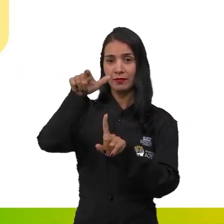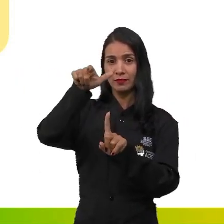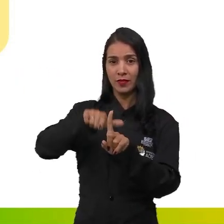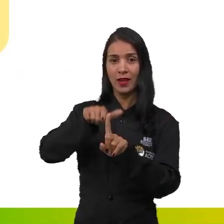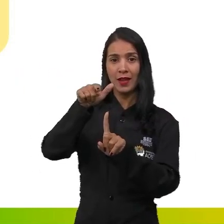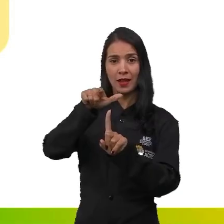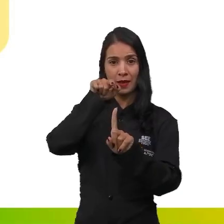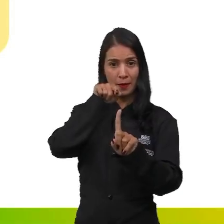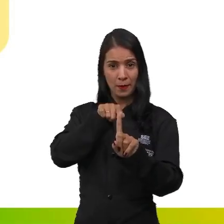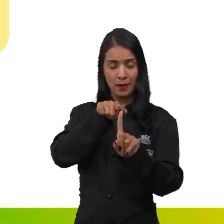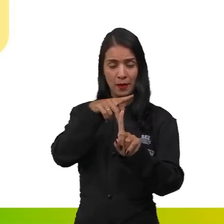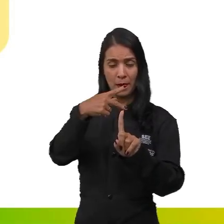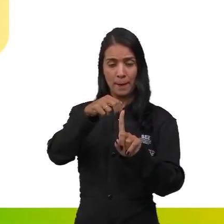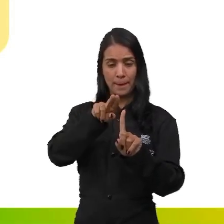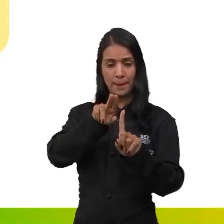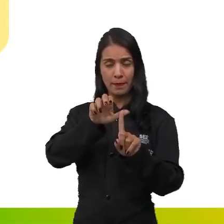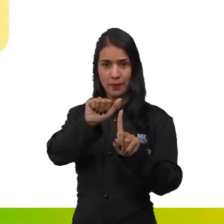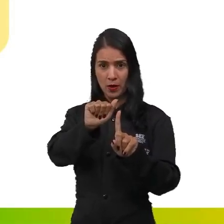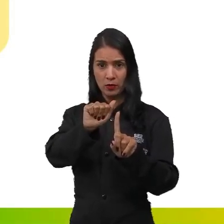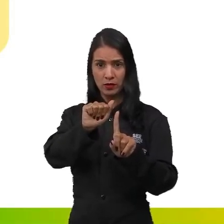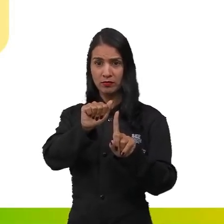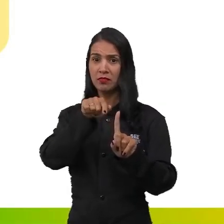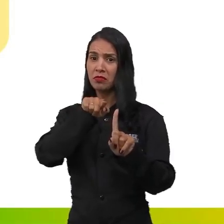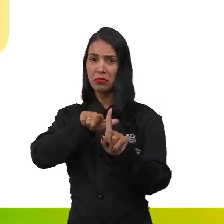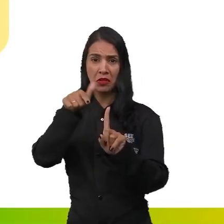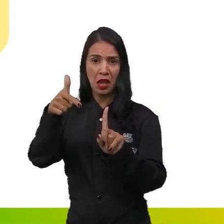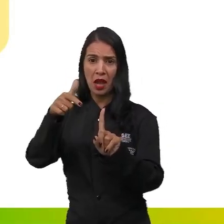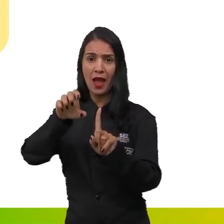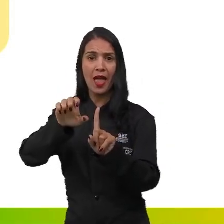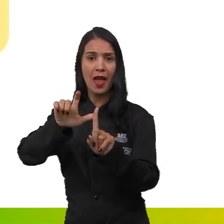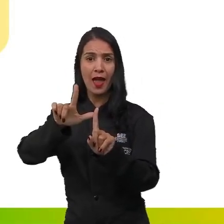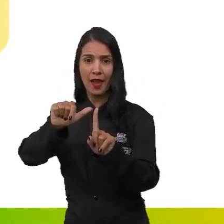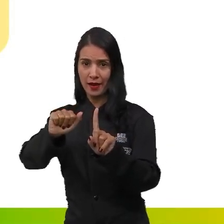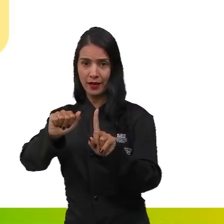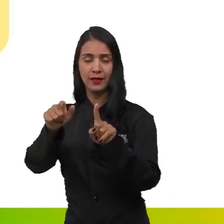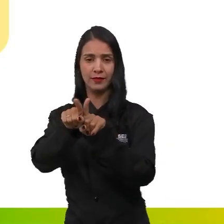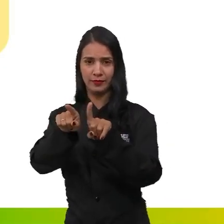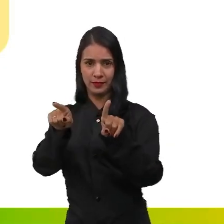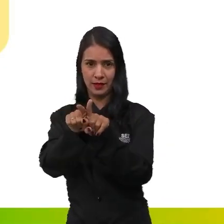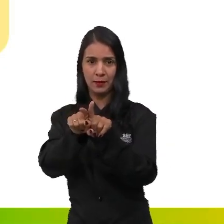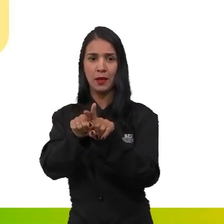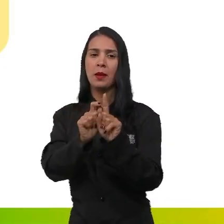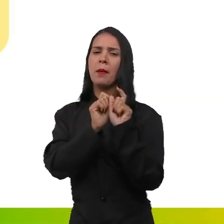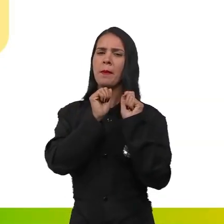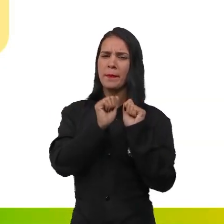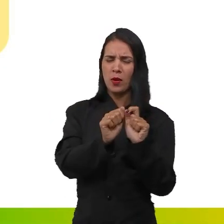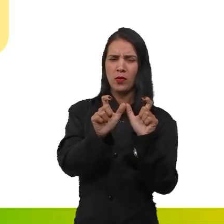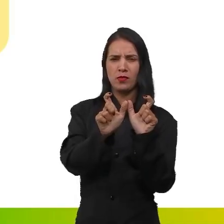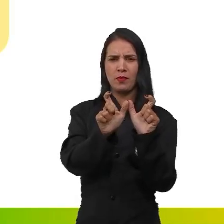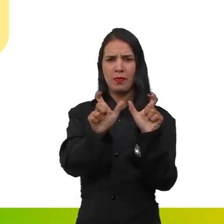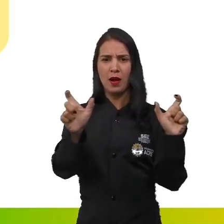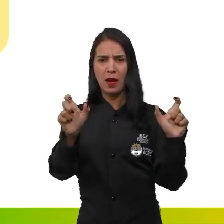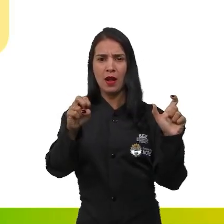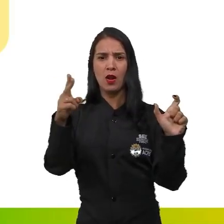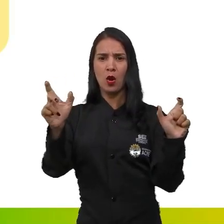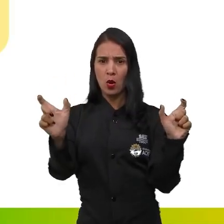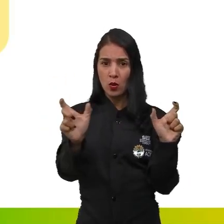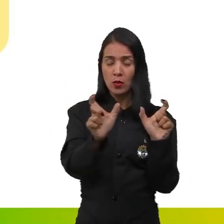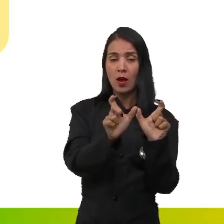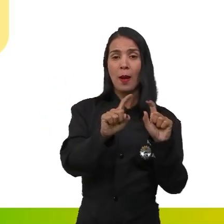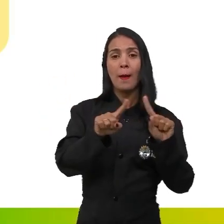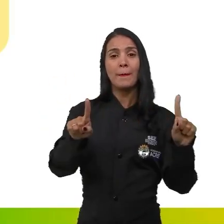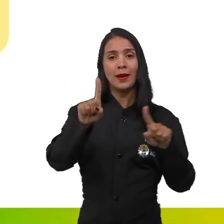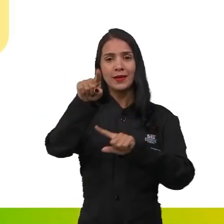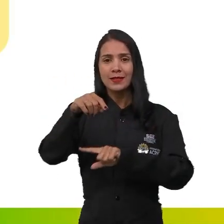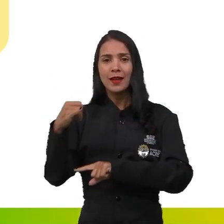de outra forma? Pode ser que esse termo venha deslocado aqui antes? Pode sim. O importante é que